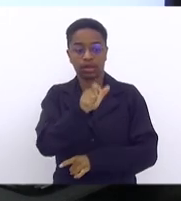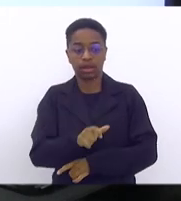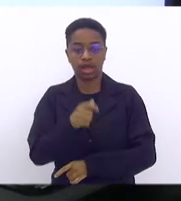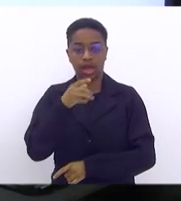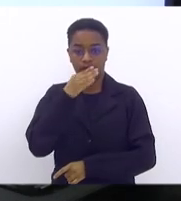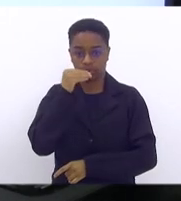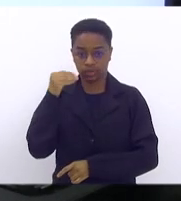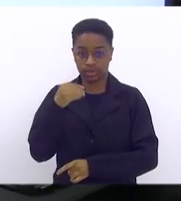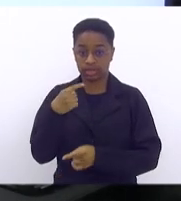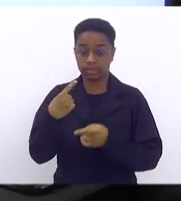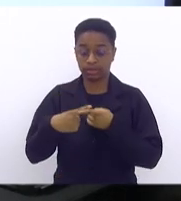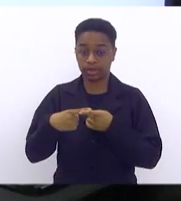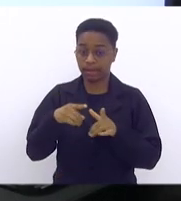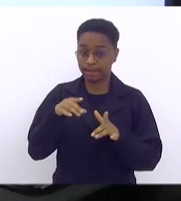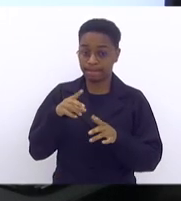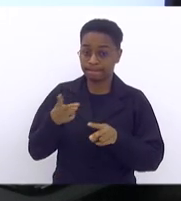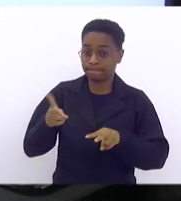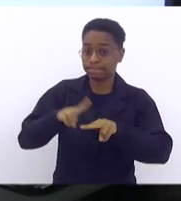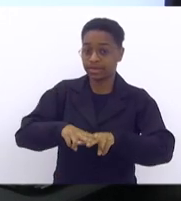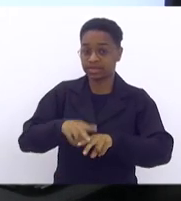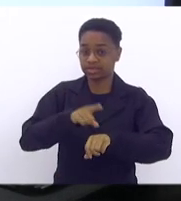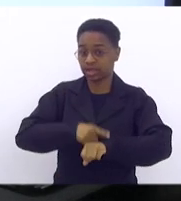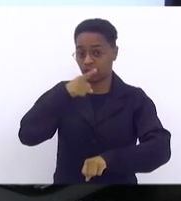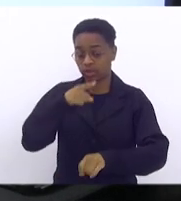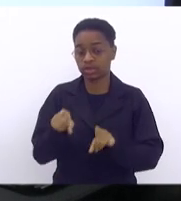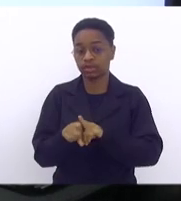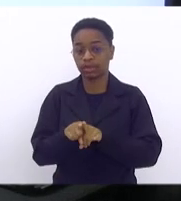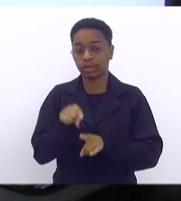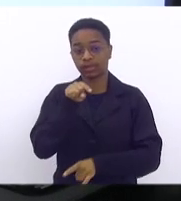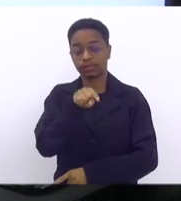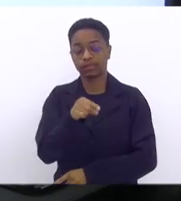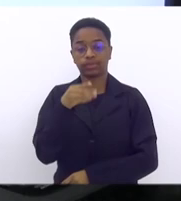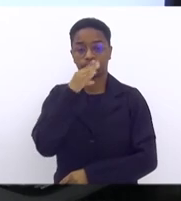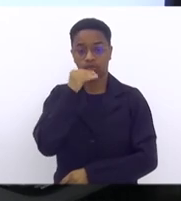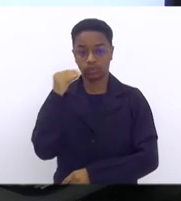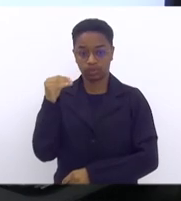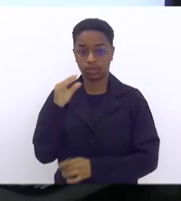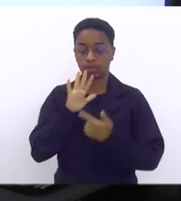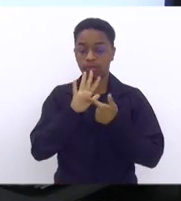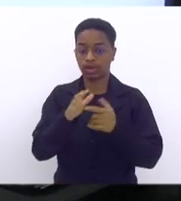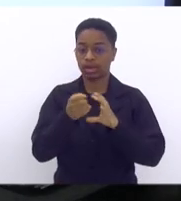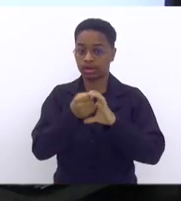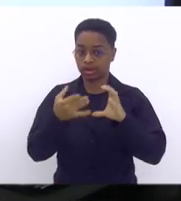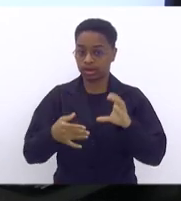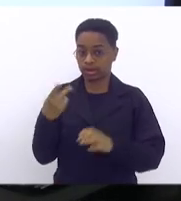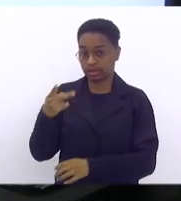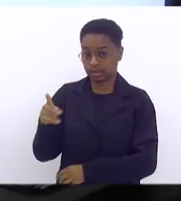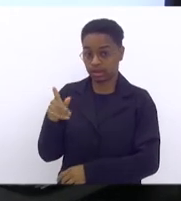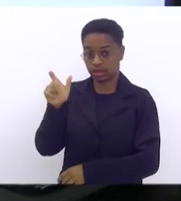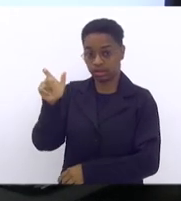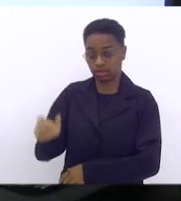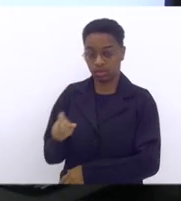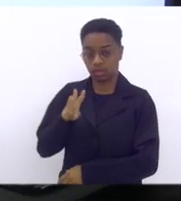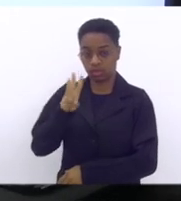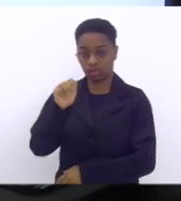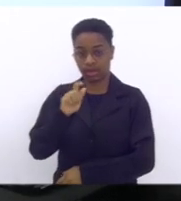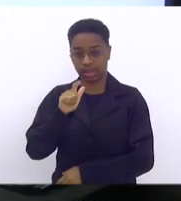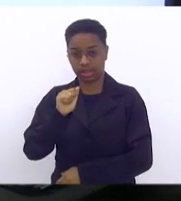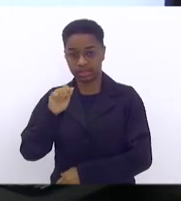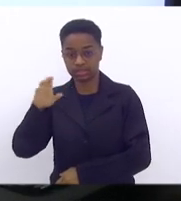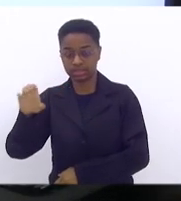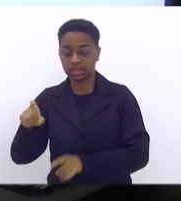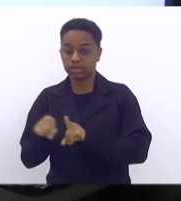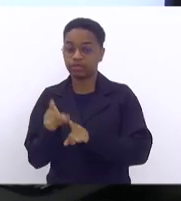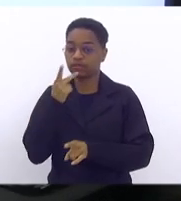foi presa em flagrante e, supostamente, essa adolescente teria dado na delegacia características do Wallace e teria dito que o Wallace que